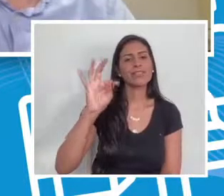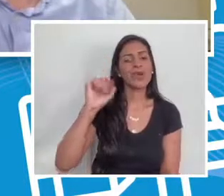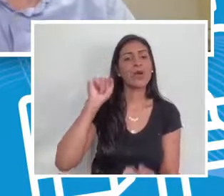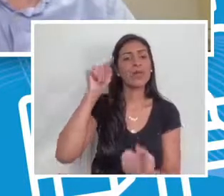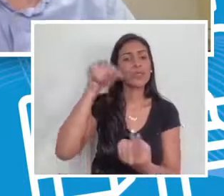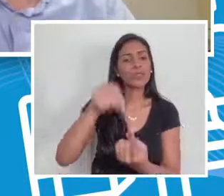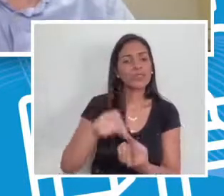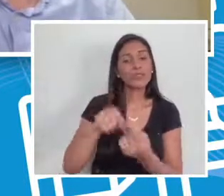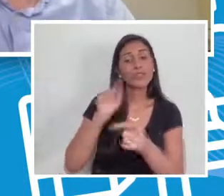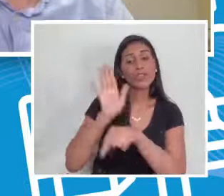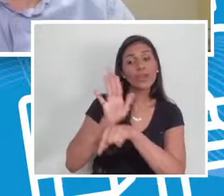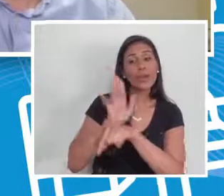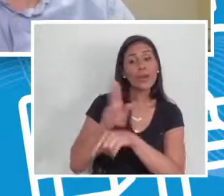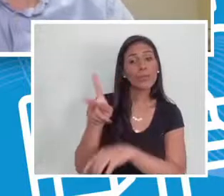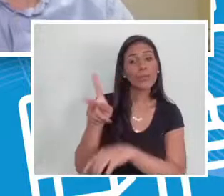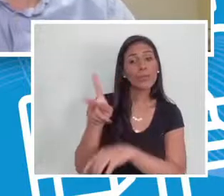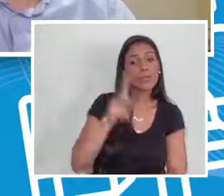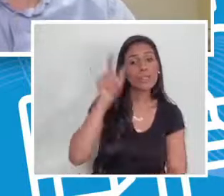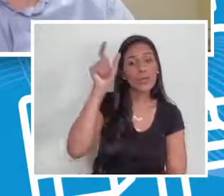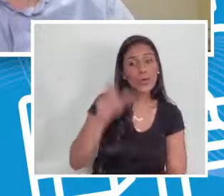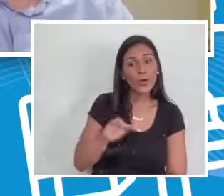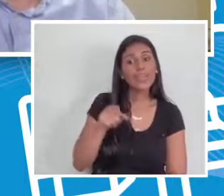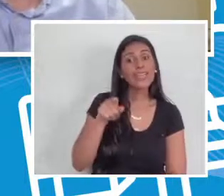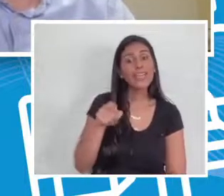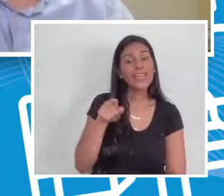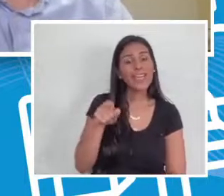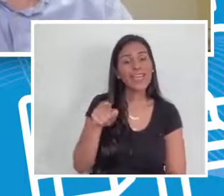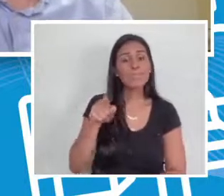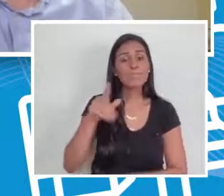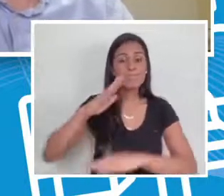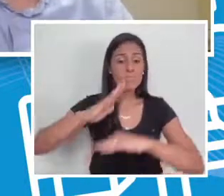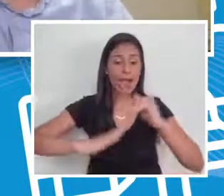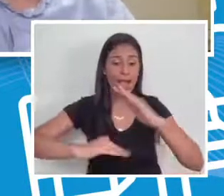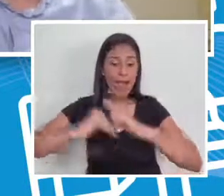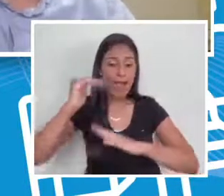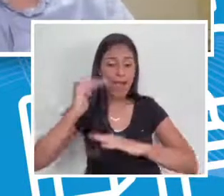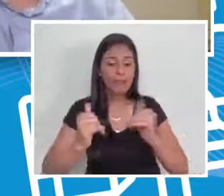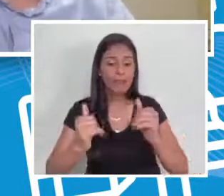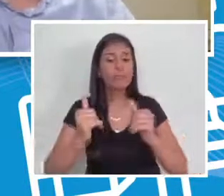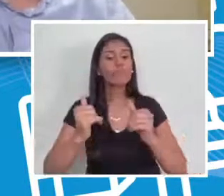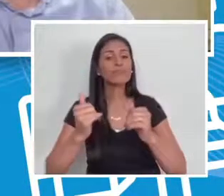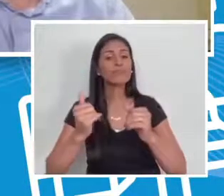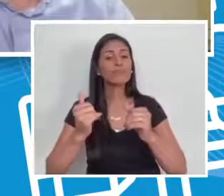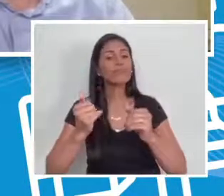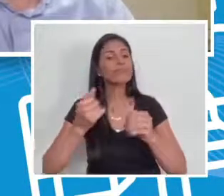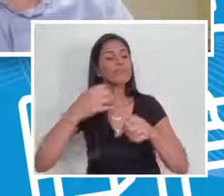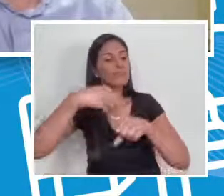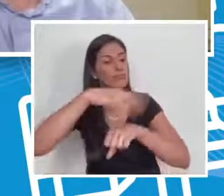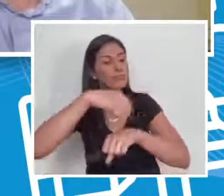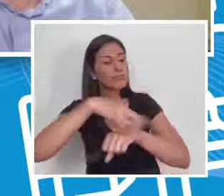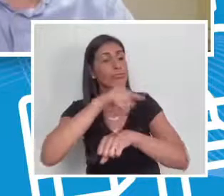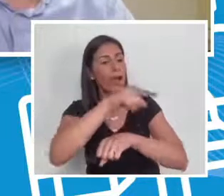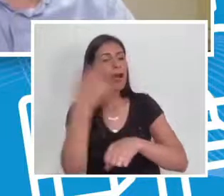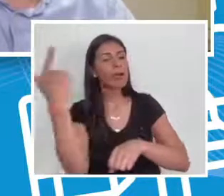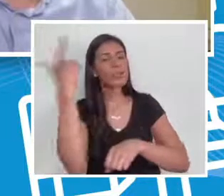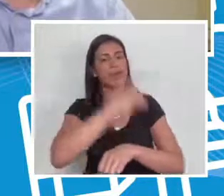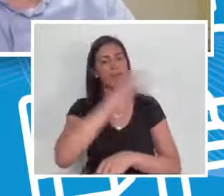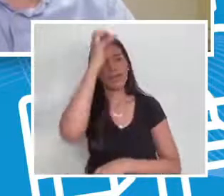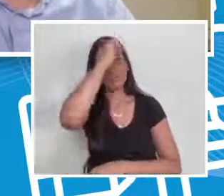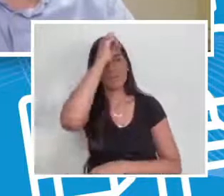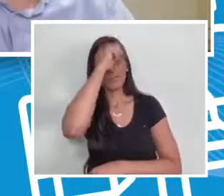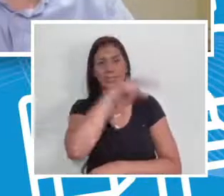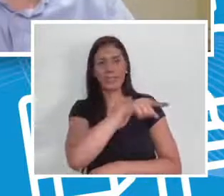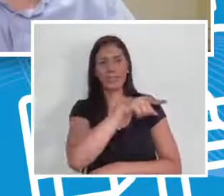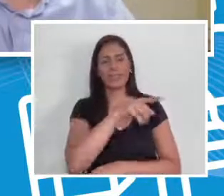ação dele gere esse aprendizado, né? Então, queria te agradecer, certo? Acho que a gente